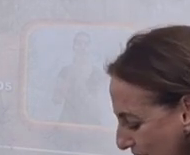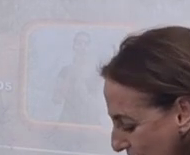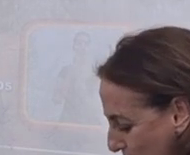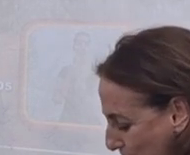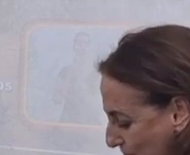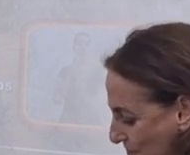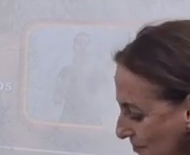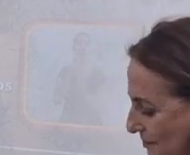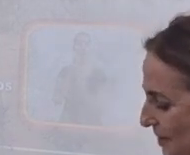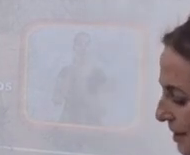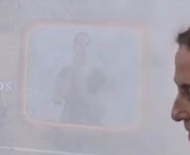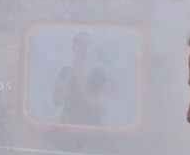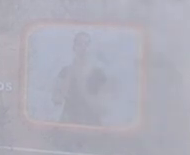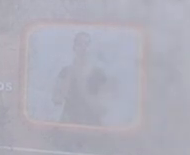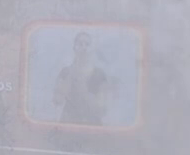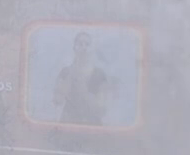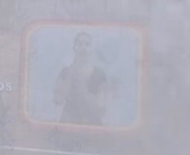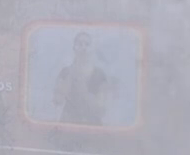aqui, que é o quê?